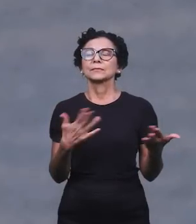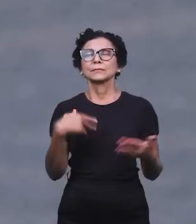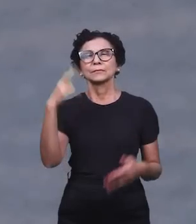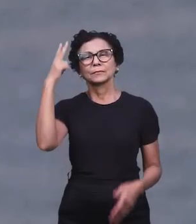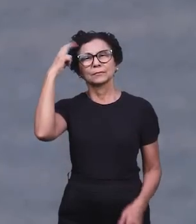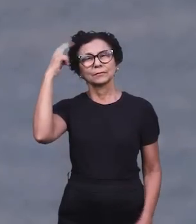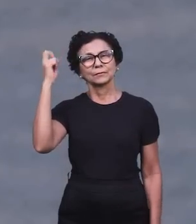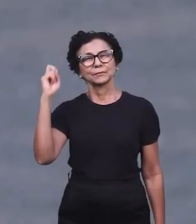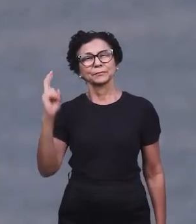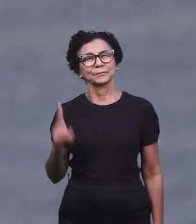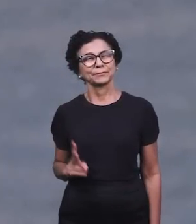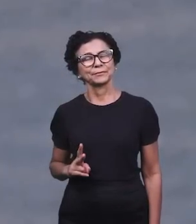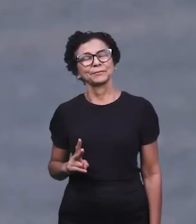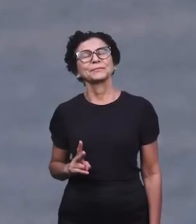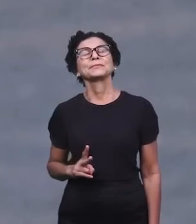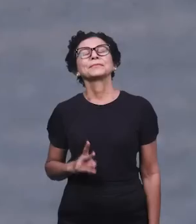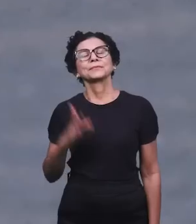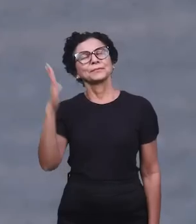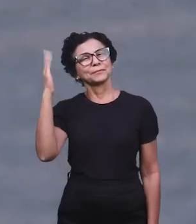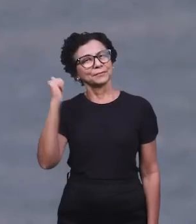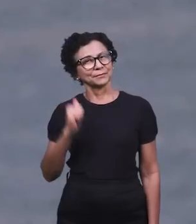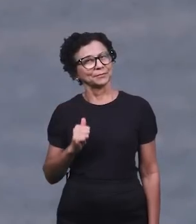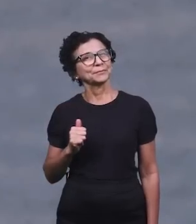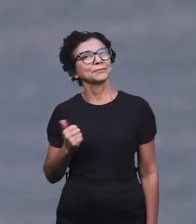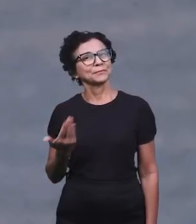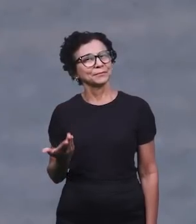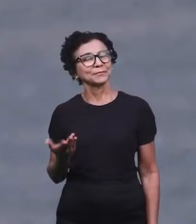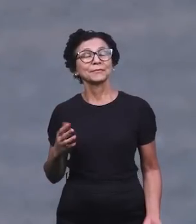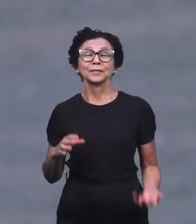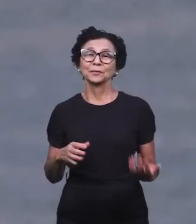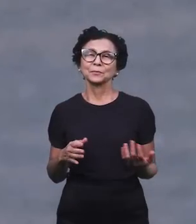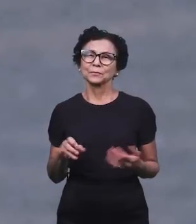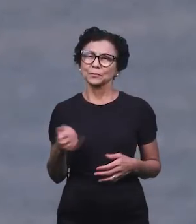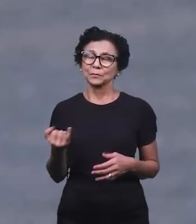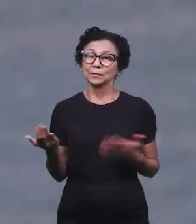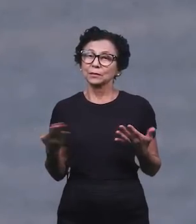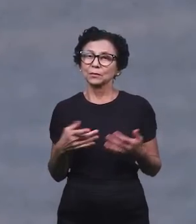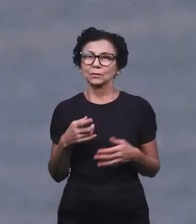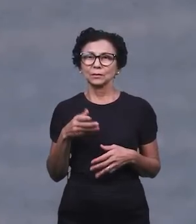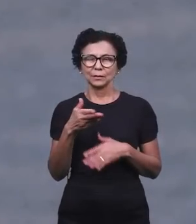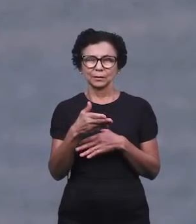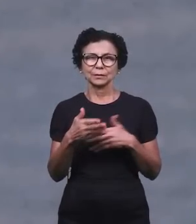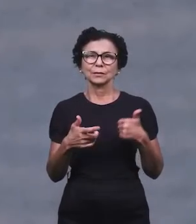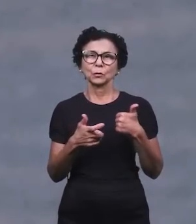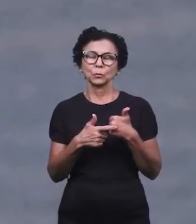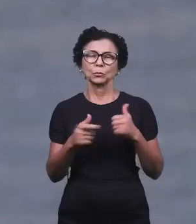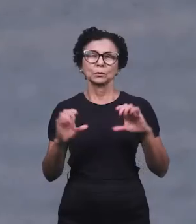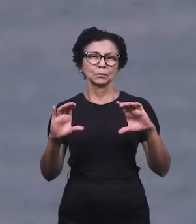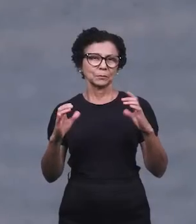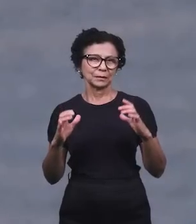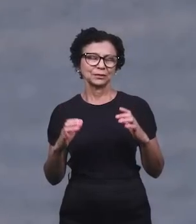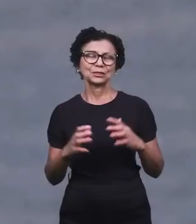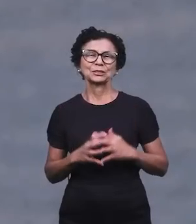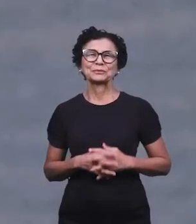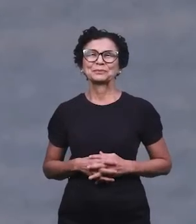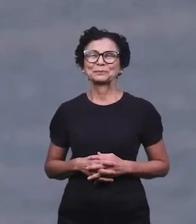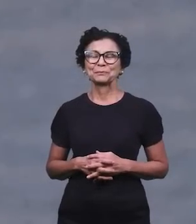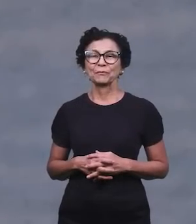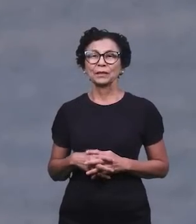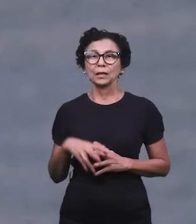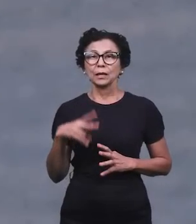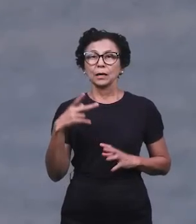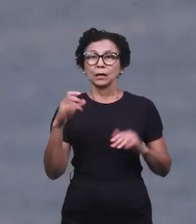juventude, tá aqui, você sabe fazer isso muito bem. Então aproveita, faz agora, vai lá, curta, faça um comentário. O